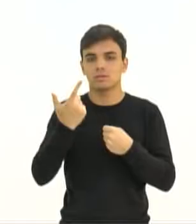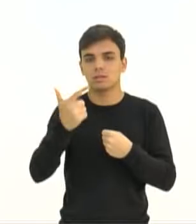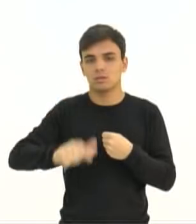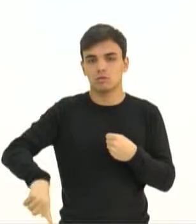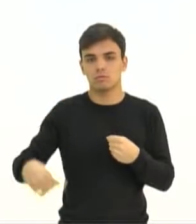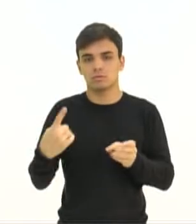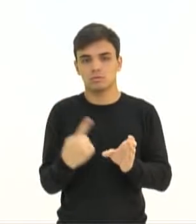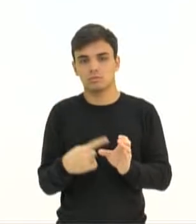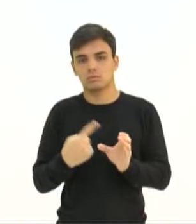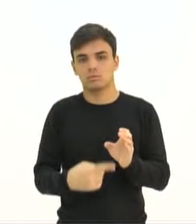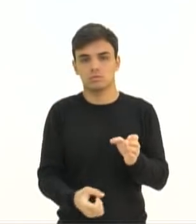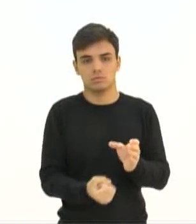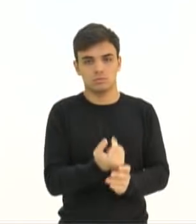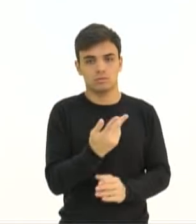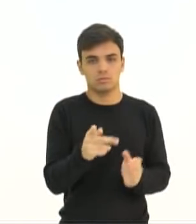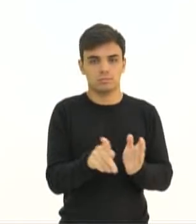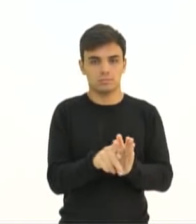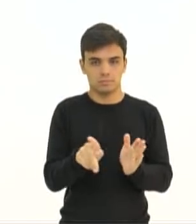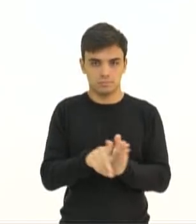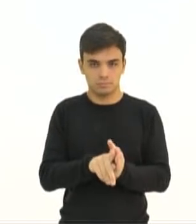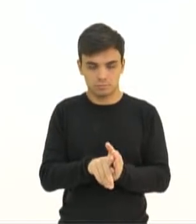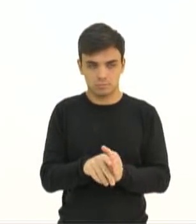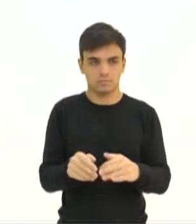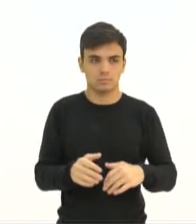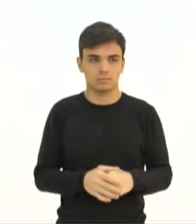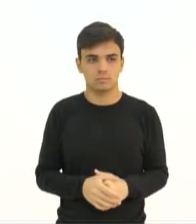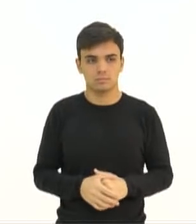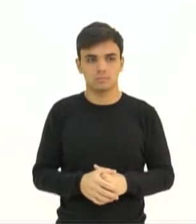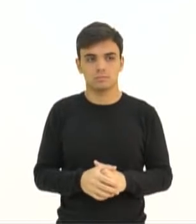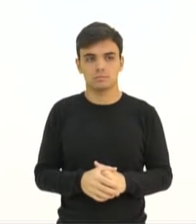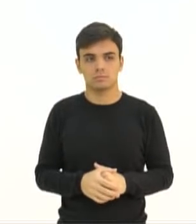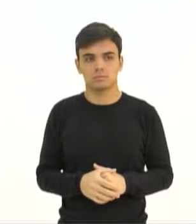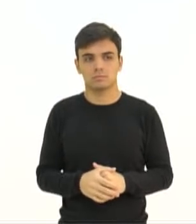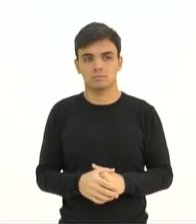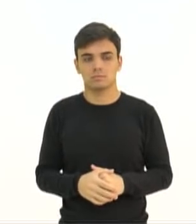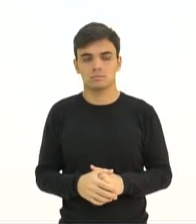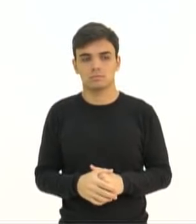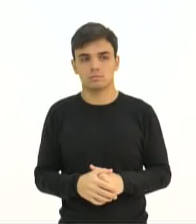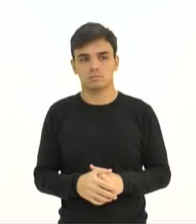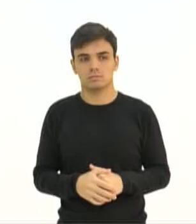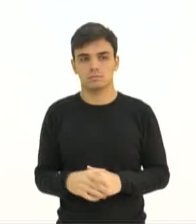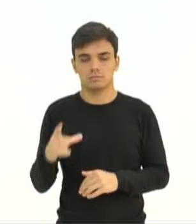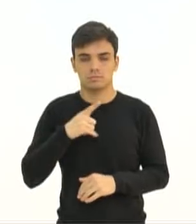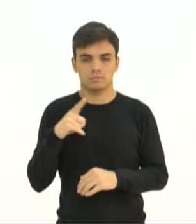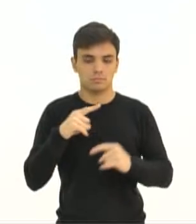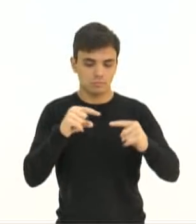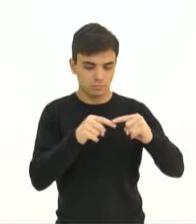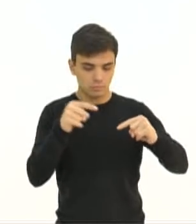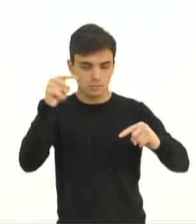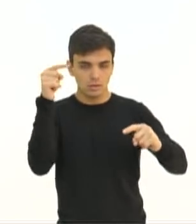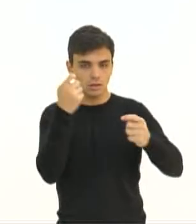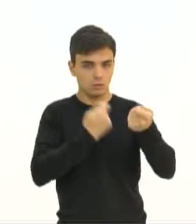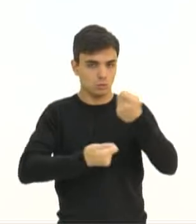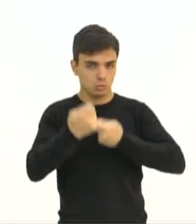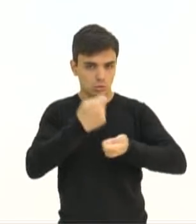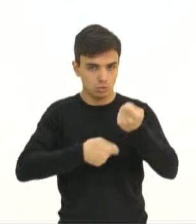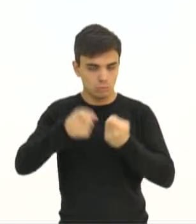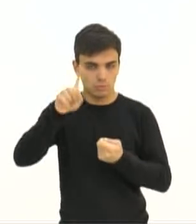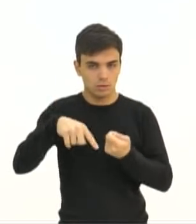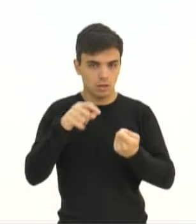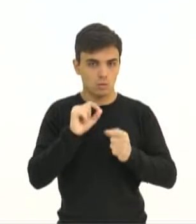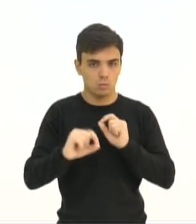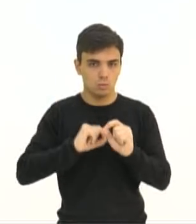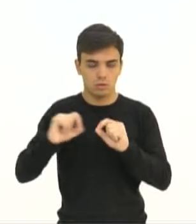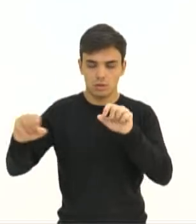suas cidades de origem, para os seus locais de origem, né? E aí nós temos ali um crescimento econômico que é o que